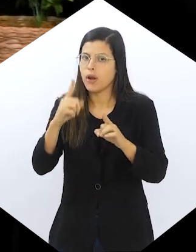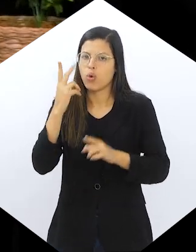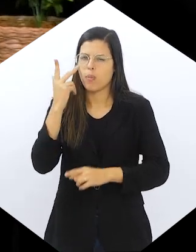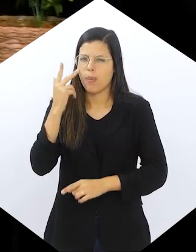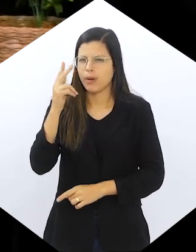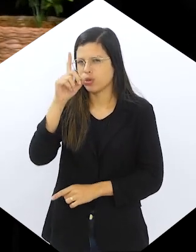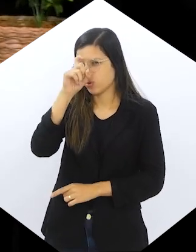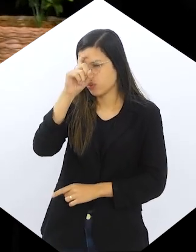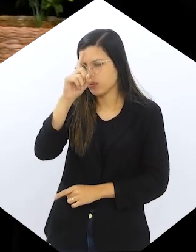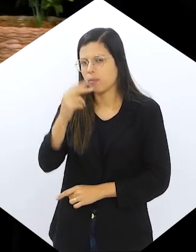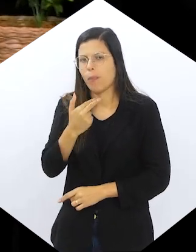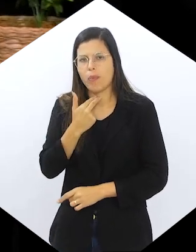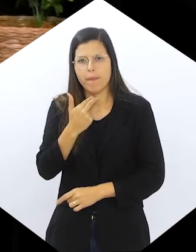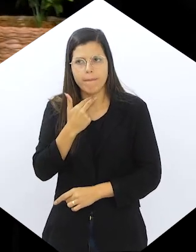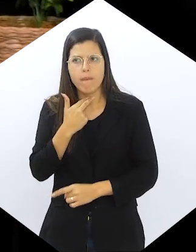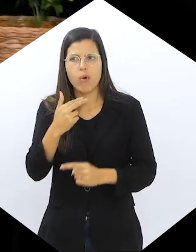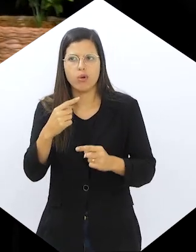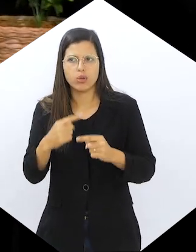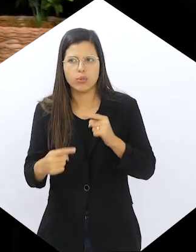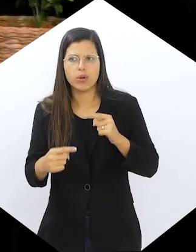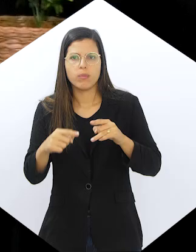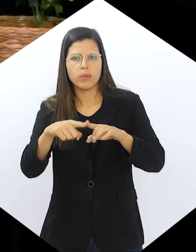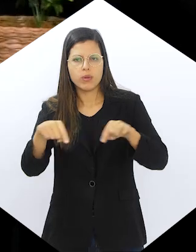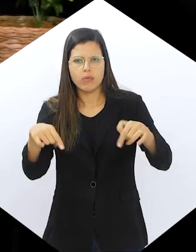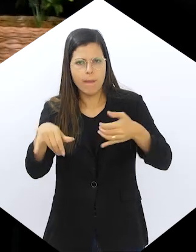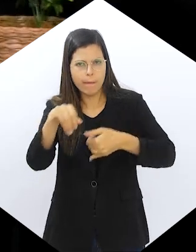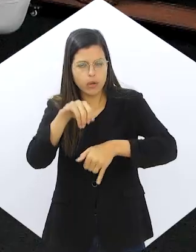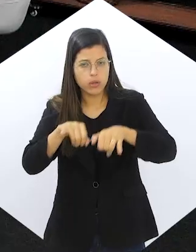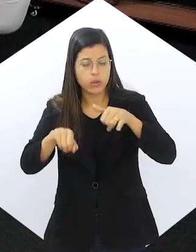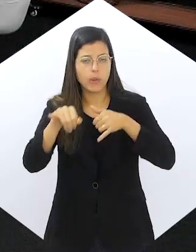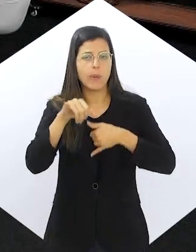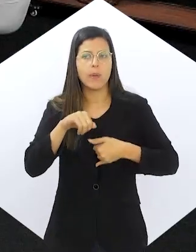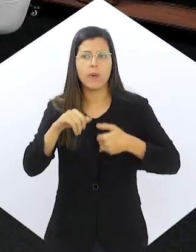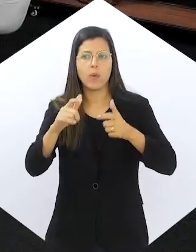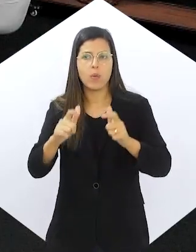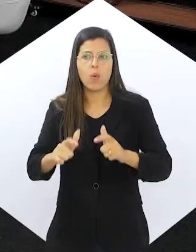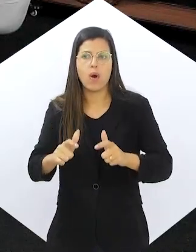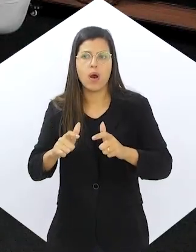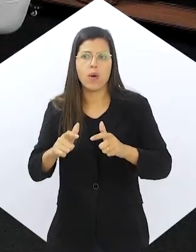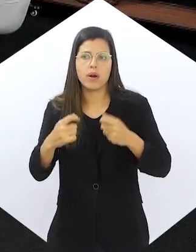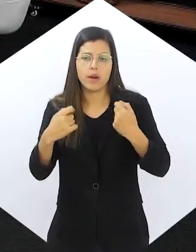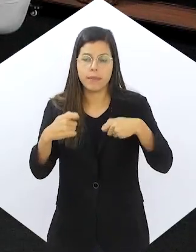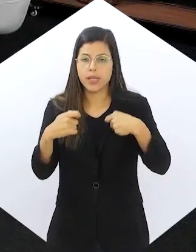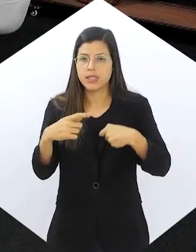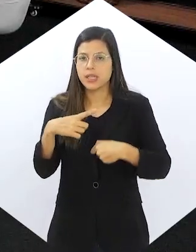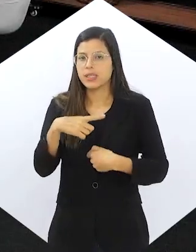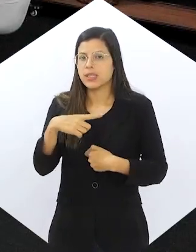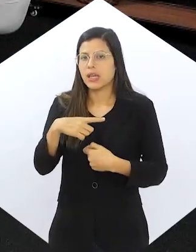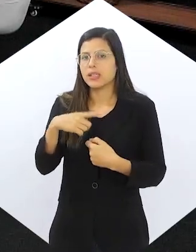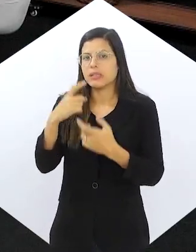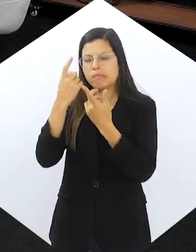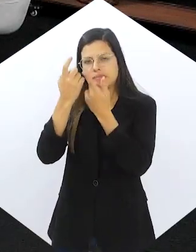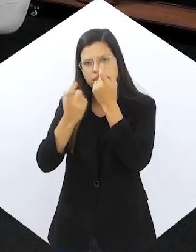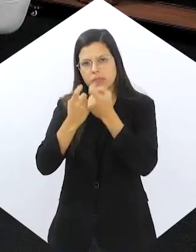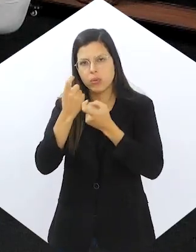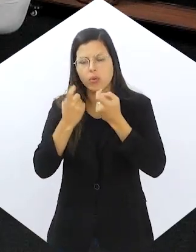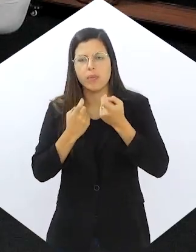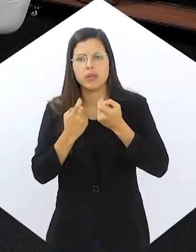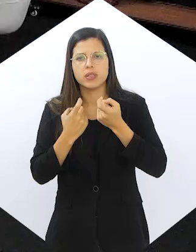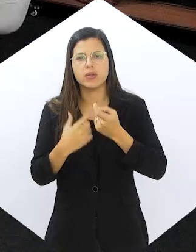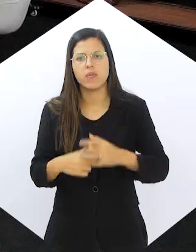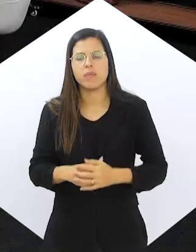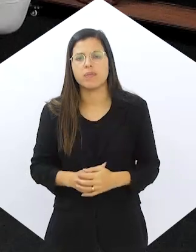assim, hospital, né, Geralmente médico, é lugar laboratório, que é lugar locais que precisa... são mais, realmente, que tem mais essa